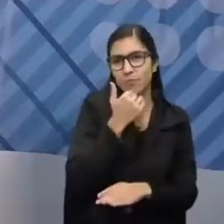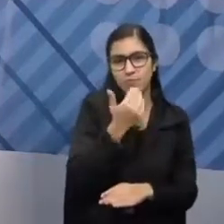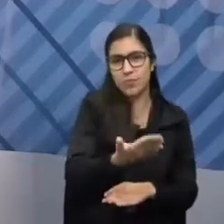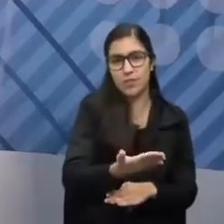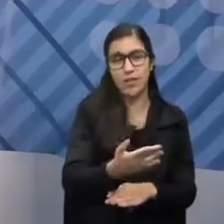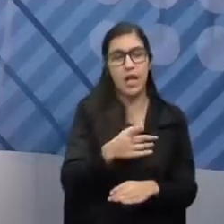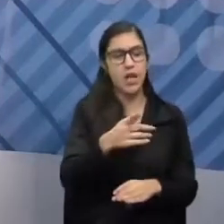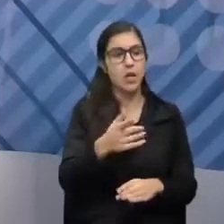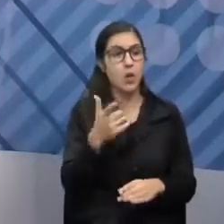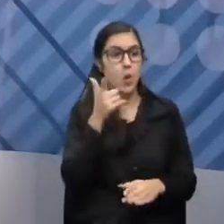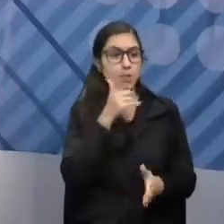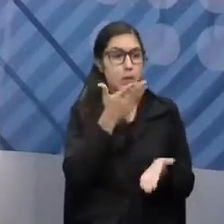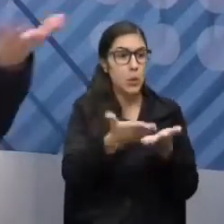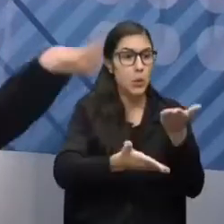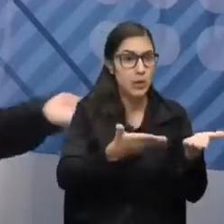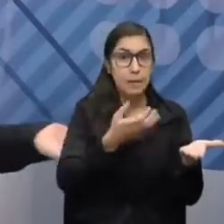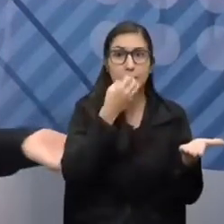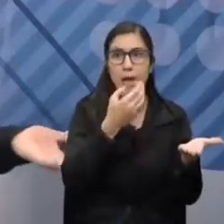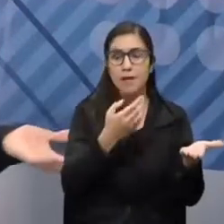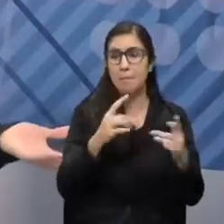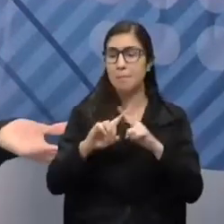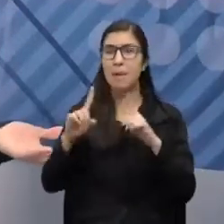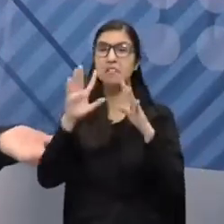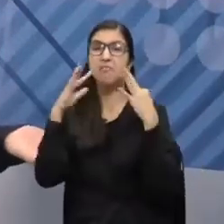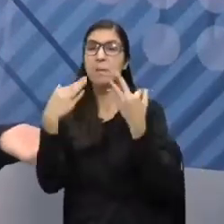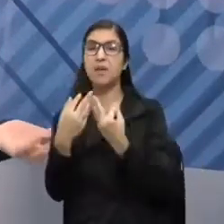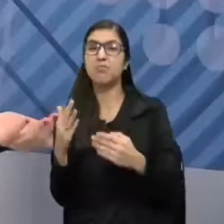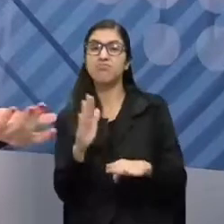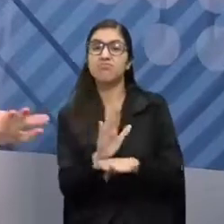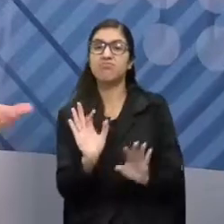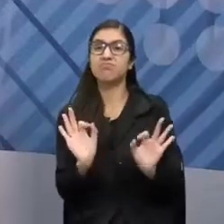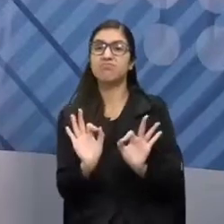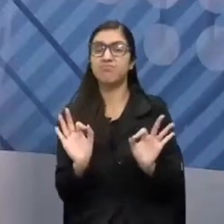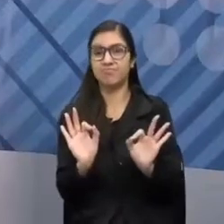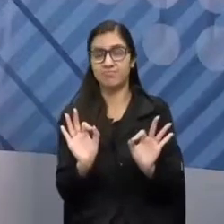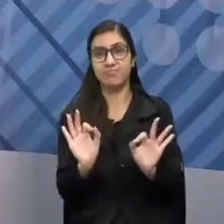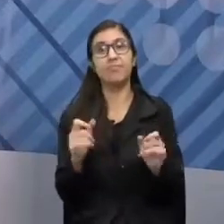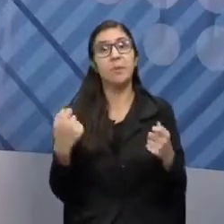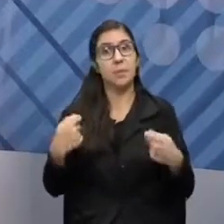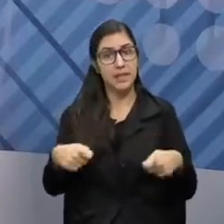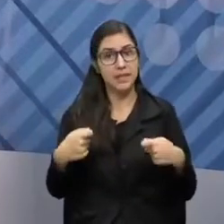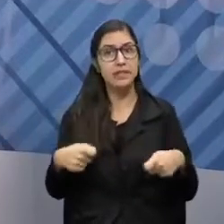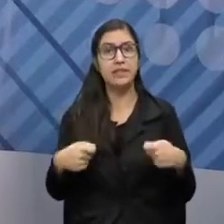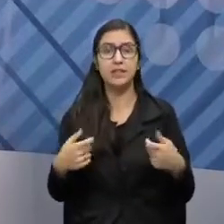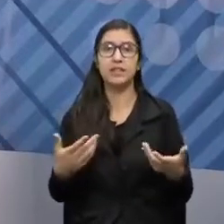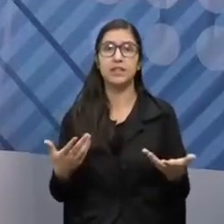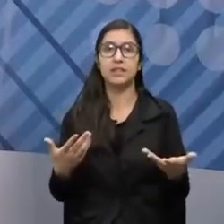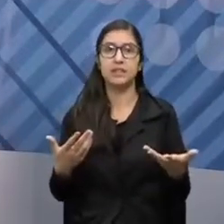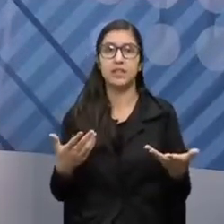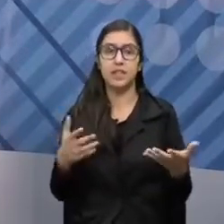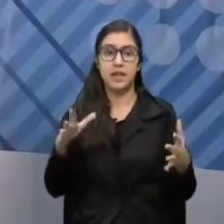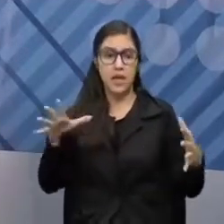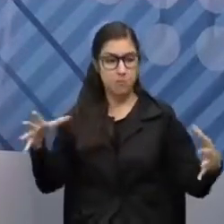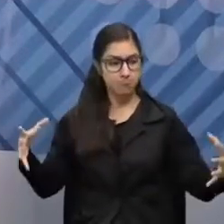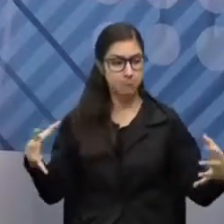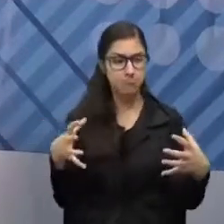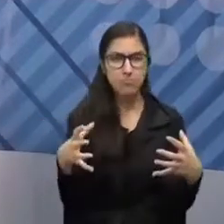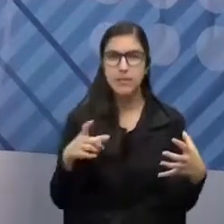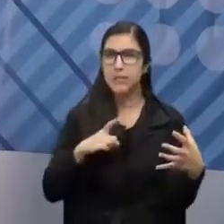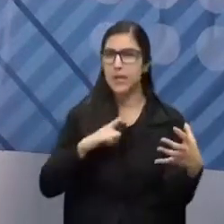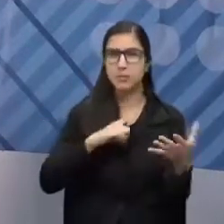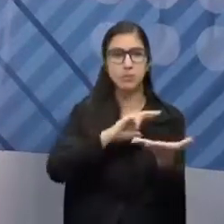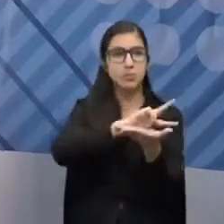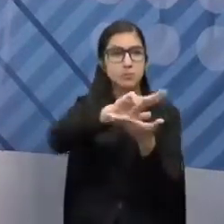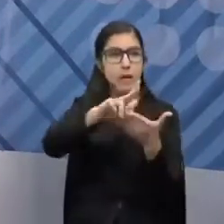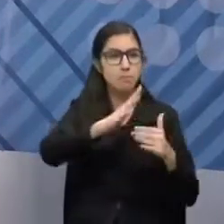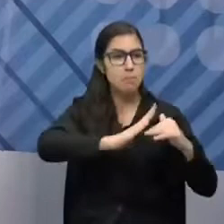um belíssimo trabalho se em casa a família não der continuidade. Nós temos um trabalho, quando a gente diz equipe multidisciplinar,